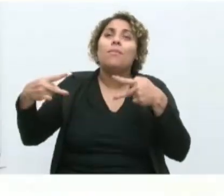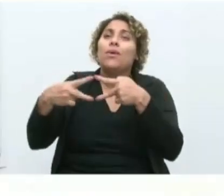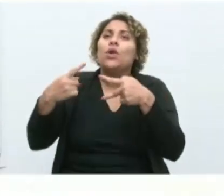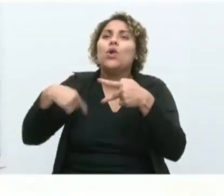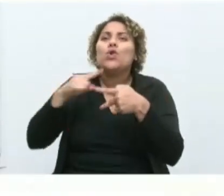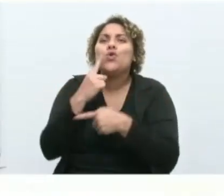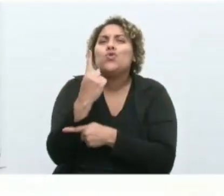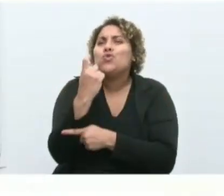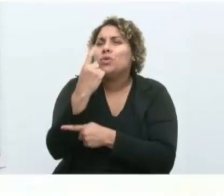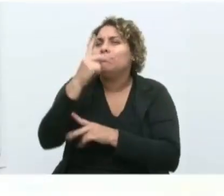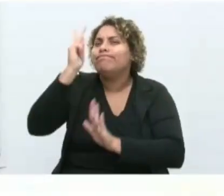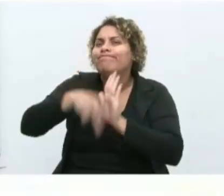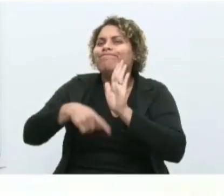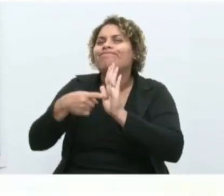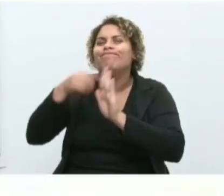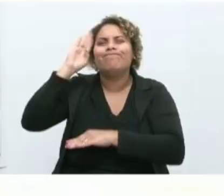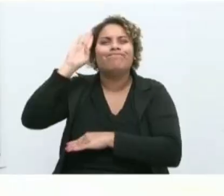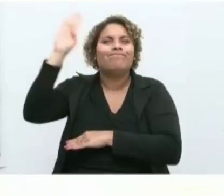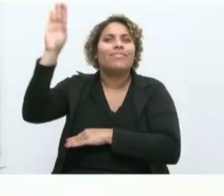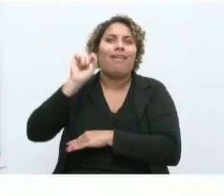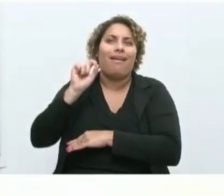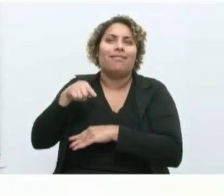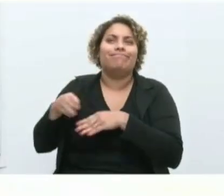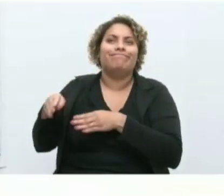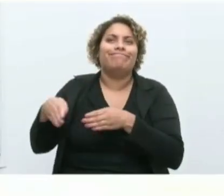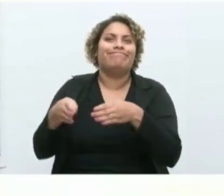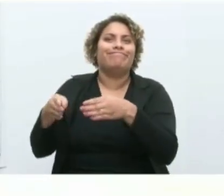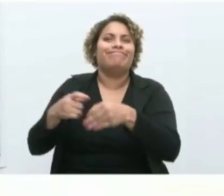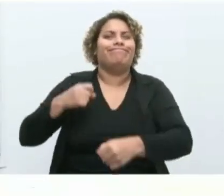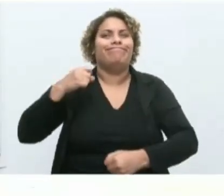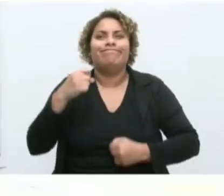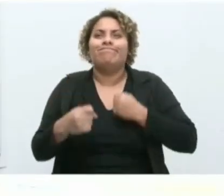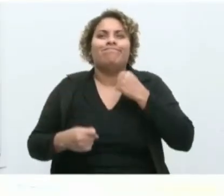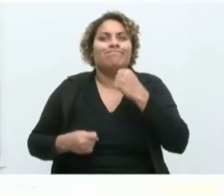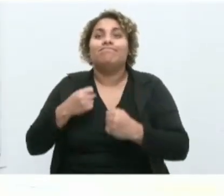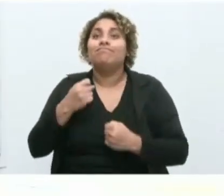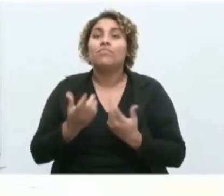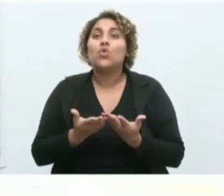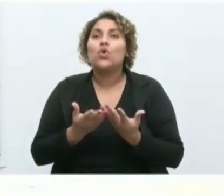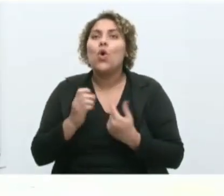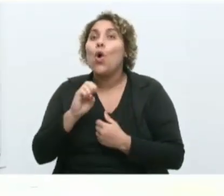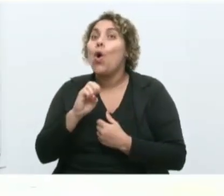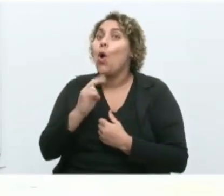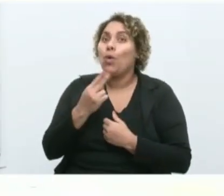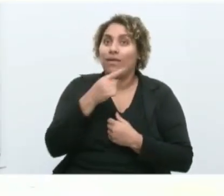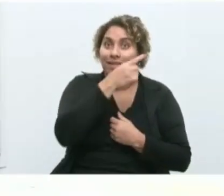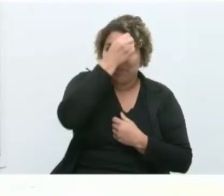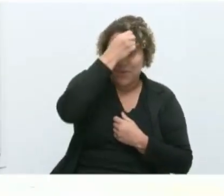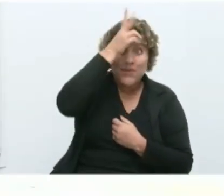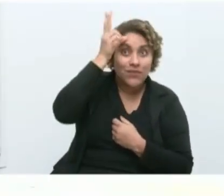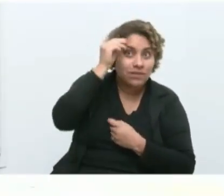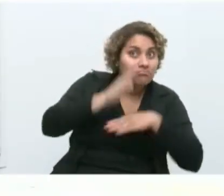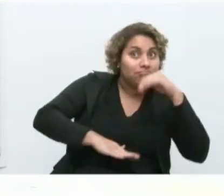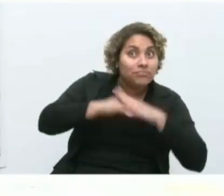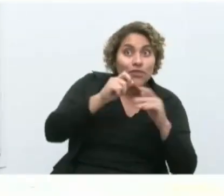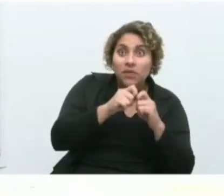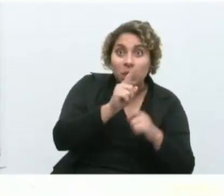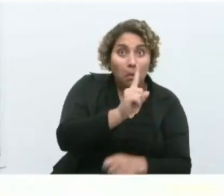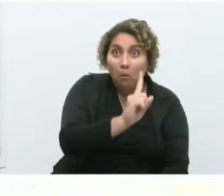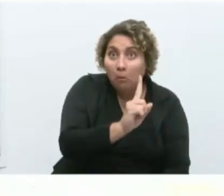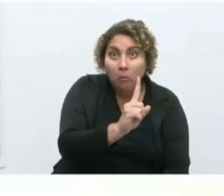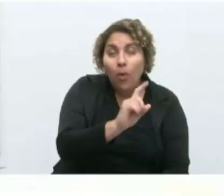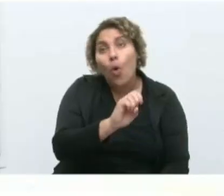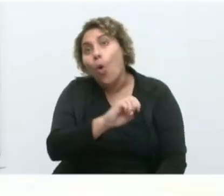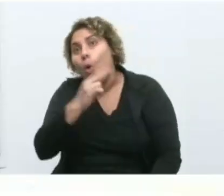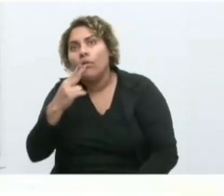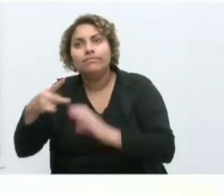temos refletindo é a pista. Então, a pista ou sai pelo prefeito, ou sai pela Câmara, ou sai pelos dois,